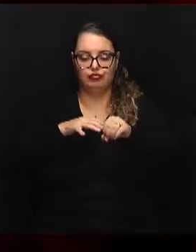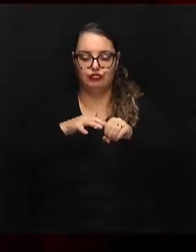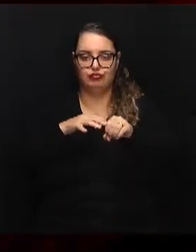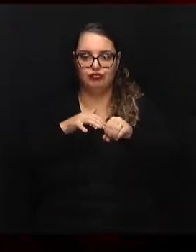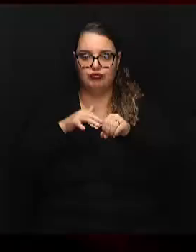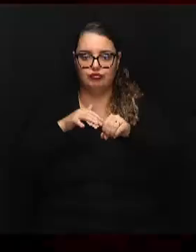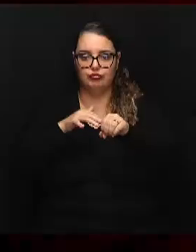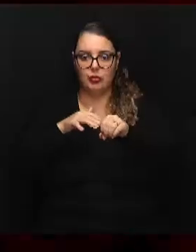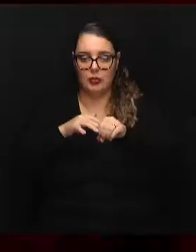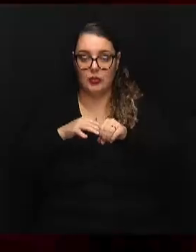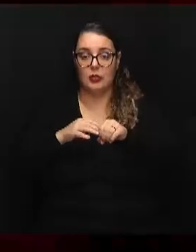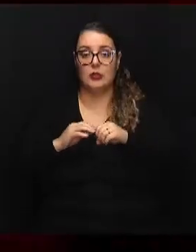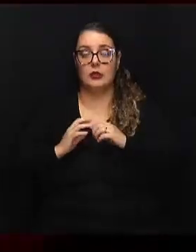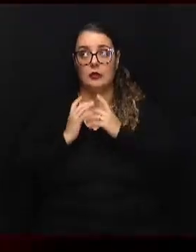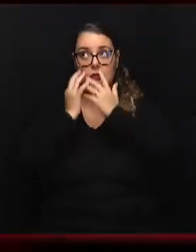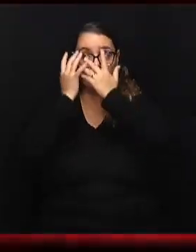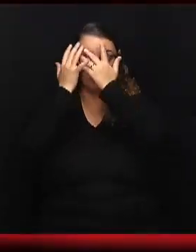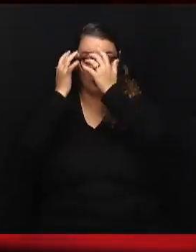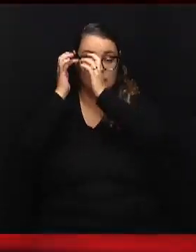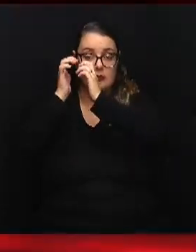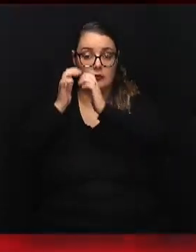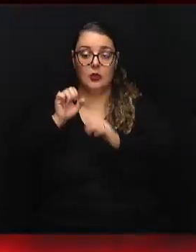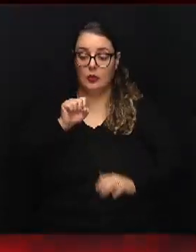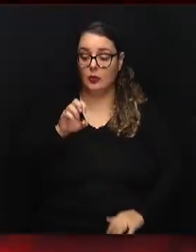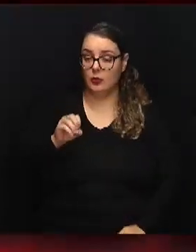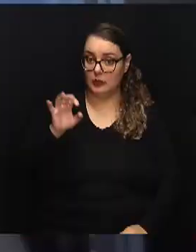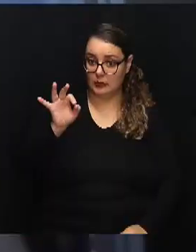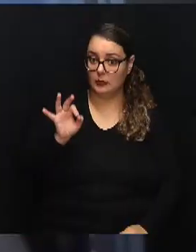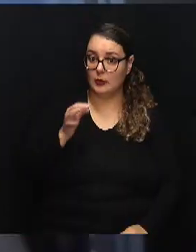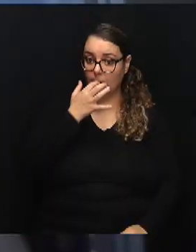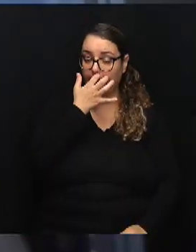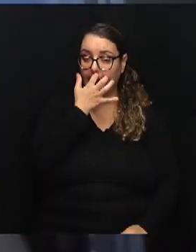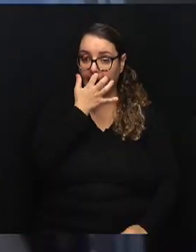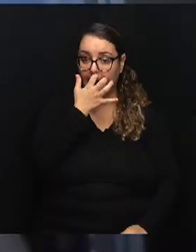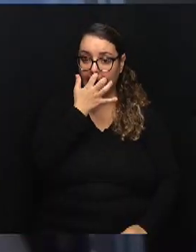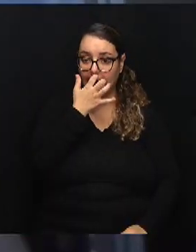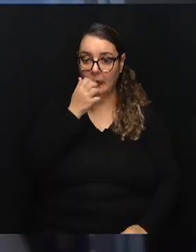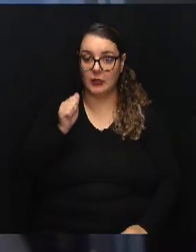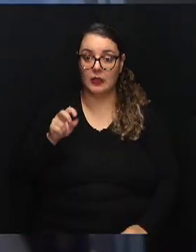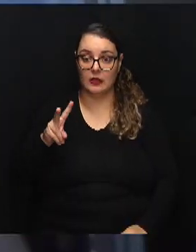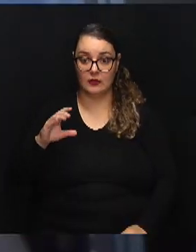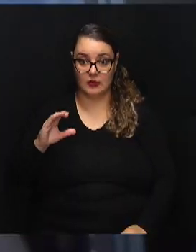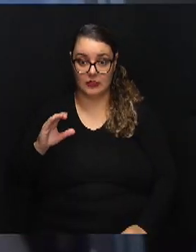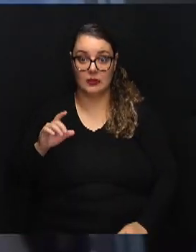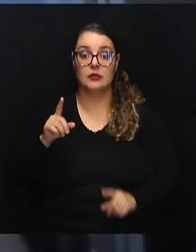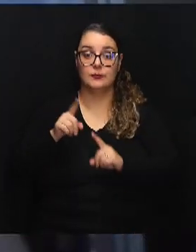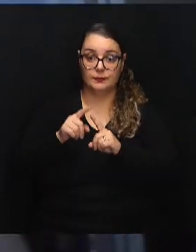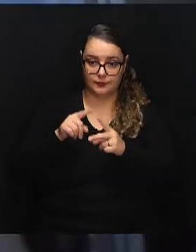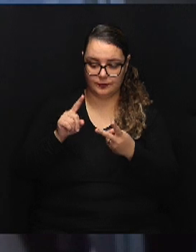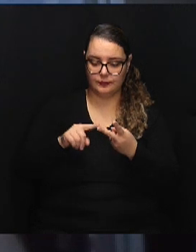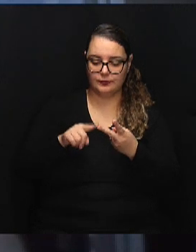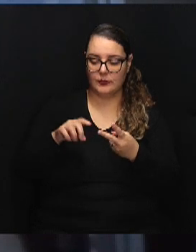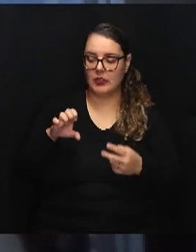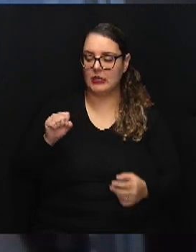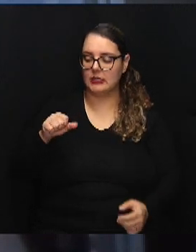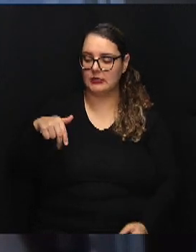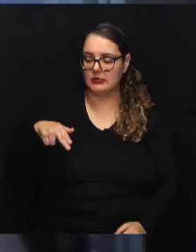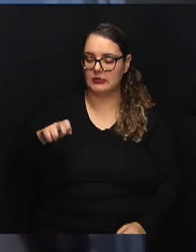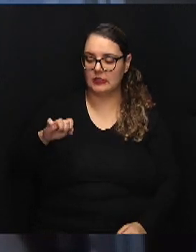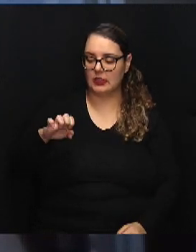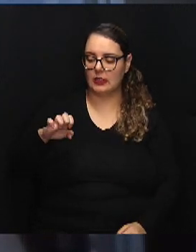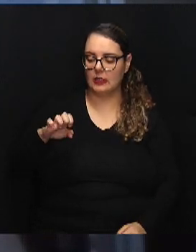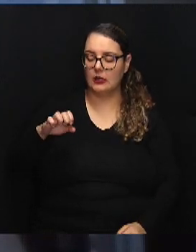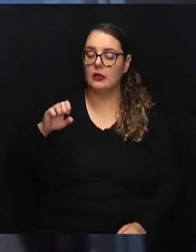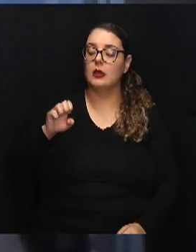levam sangue para o cérebro. 80% dos casos de AVC são esse tipo do AVC isquêmico, que é o que a gente